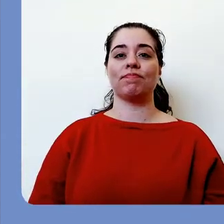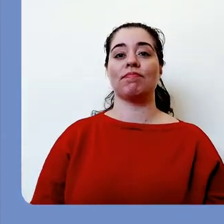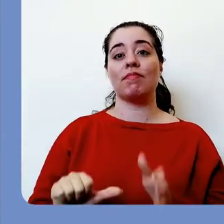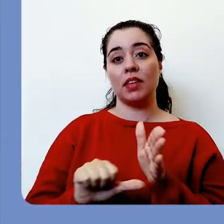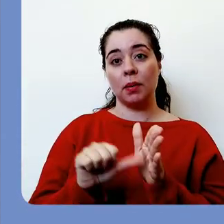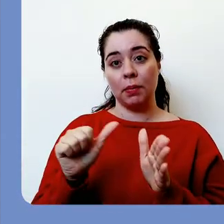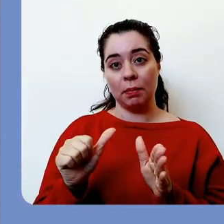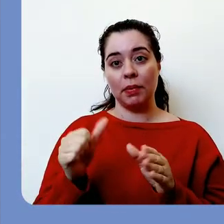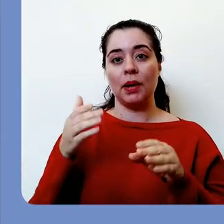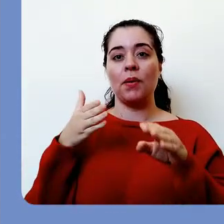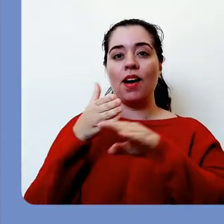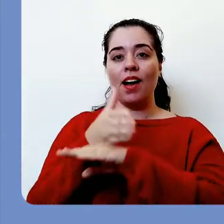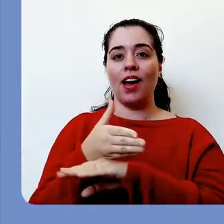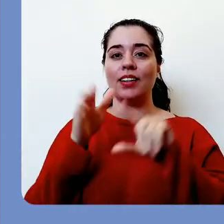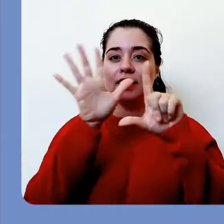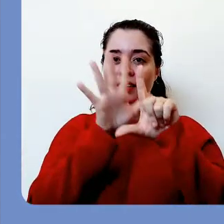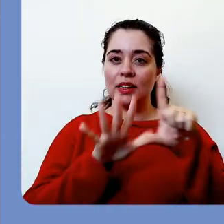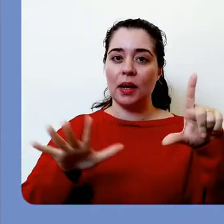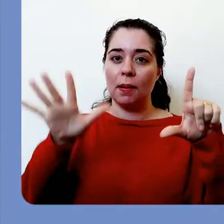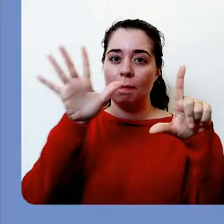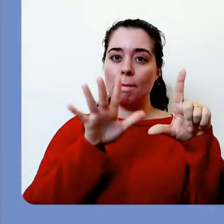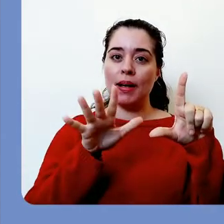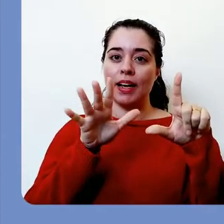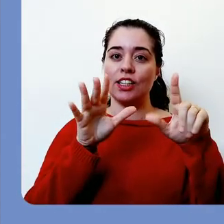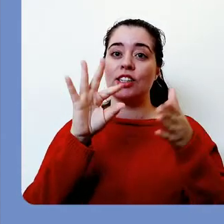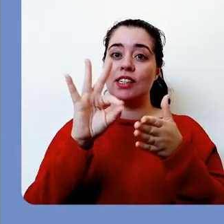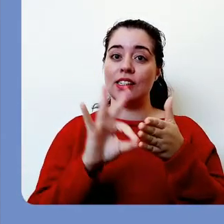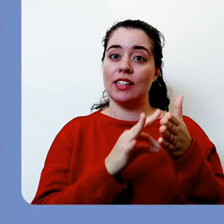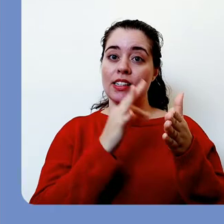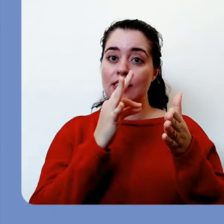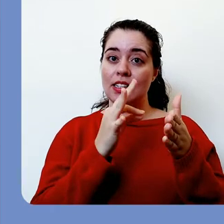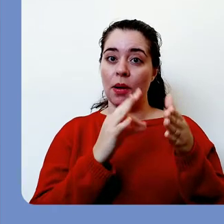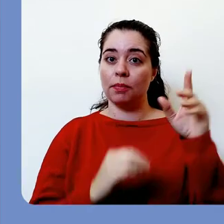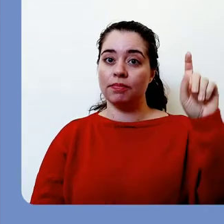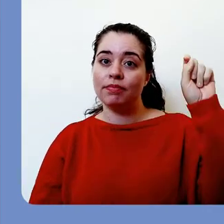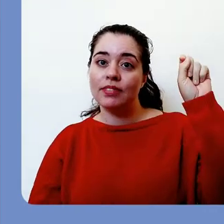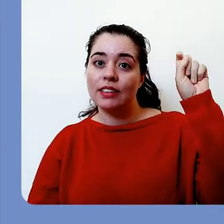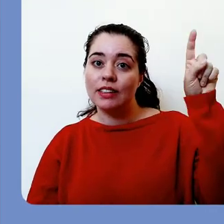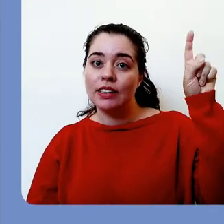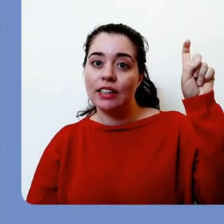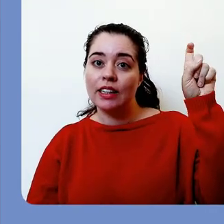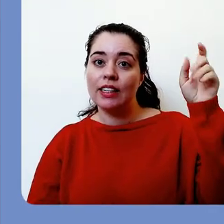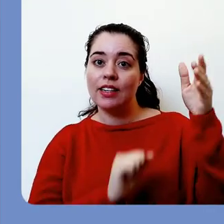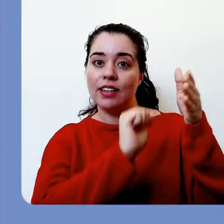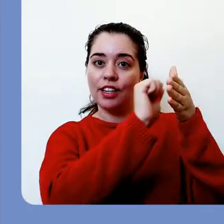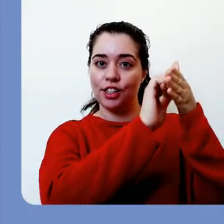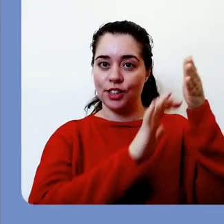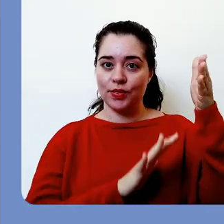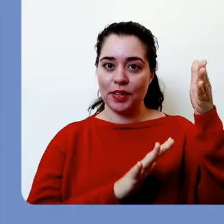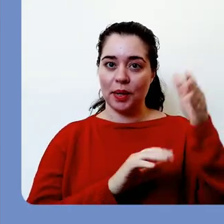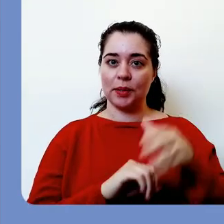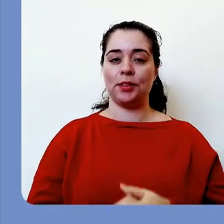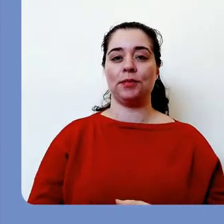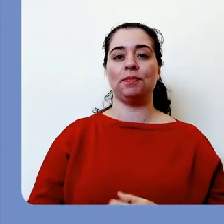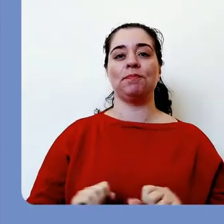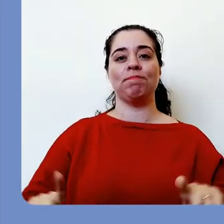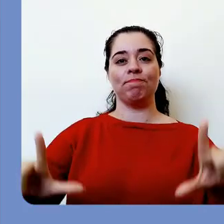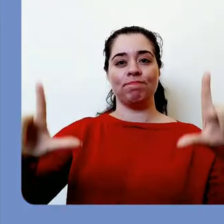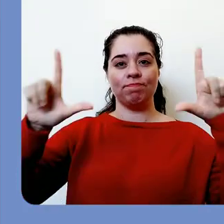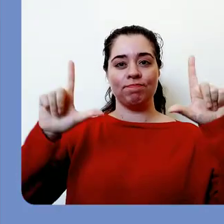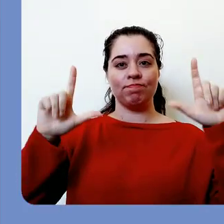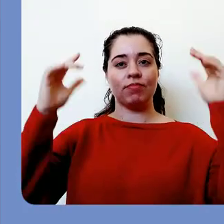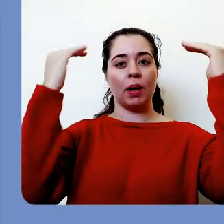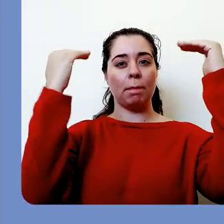participantes da sua atividade elegíveis para a certificação vai receber um e-mail com uma notificação e o